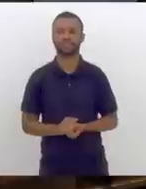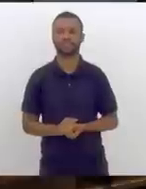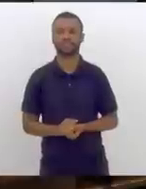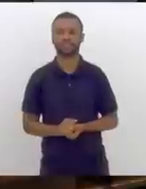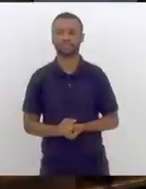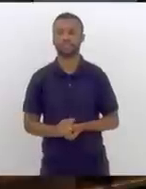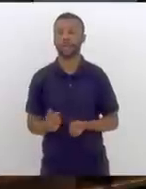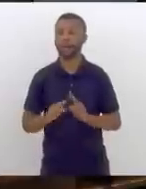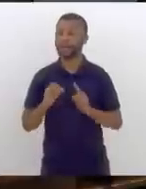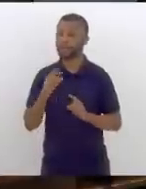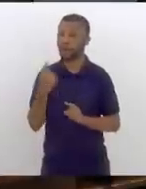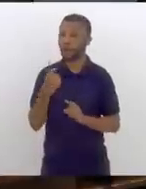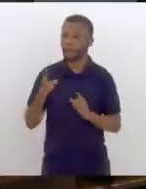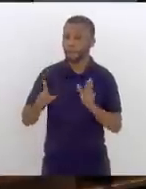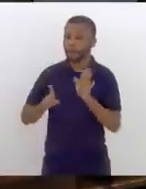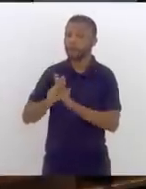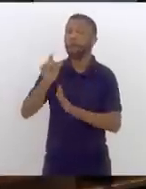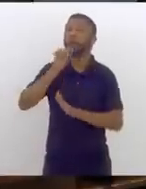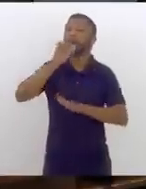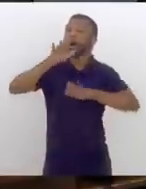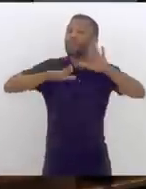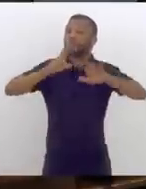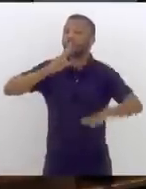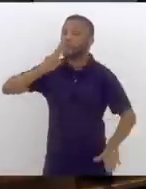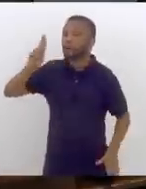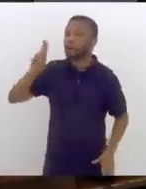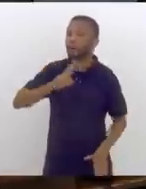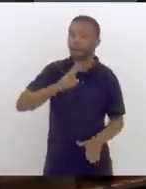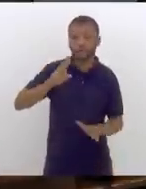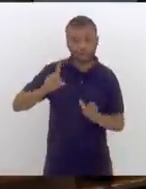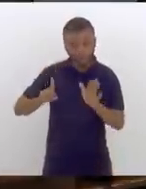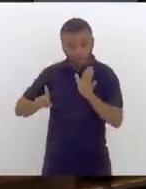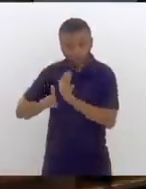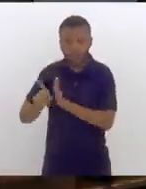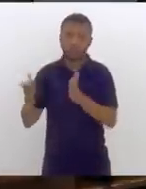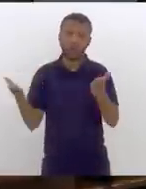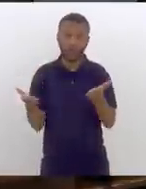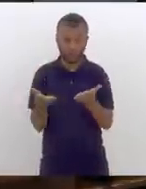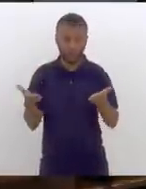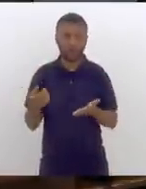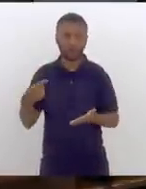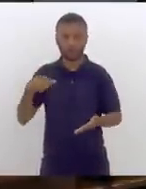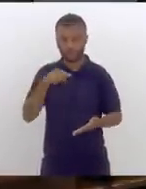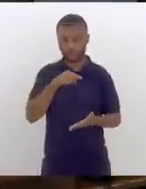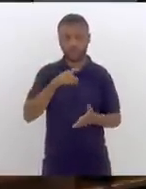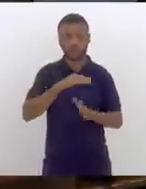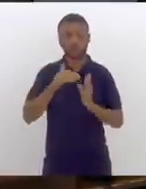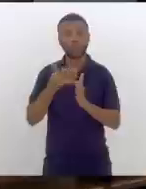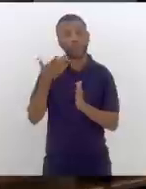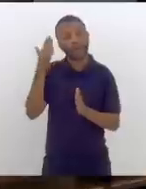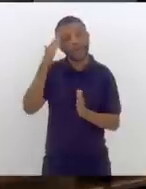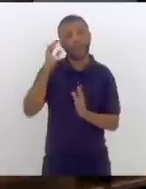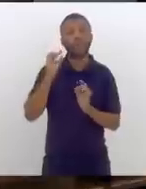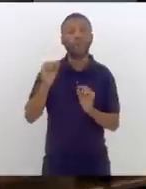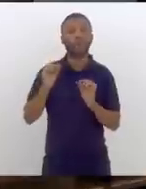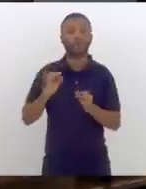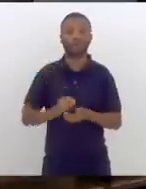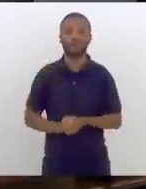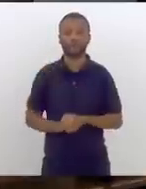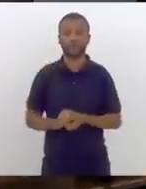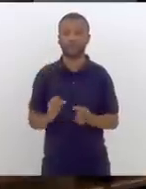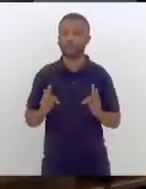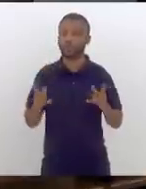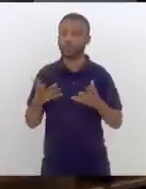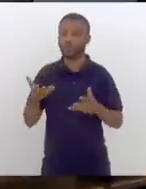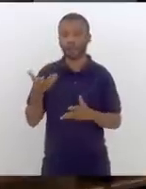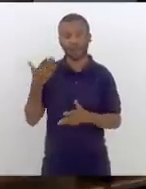hoje perguntasse uma daquele de repente ele já tem uma resposta eu faço essa pergunta aqui que não acho que todo mundo quer saber o seguinte que todos querem